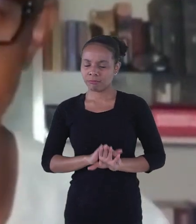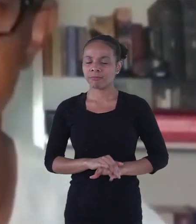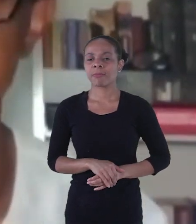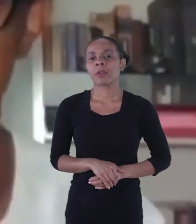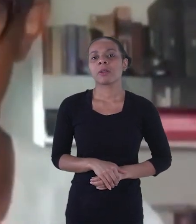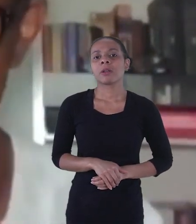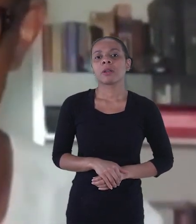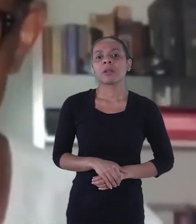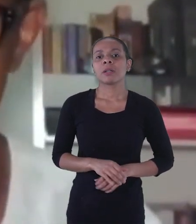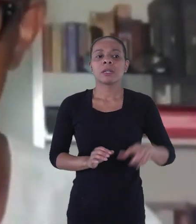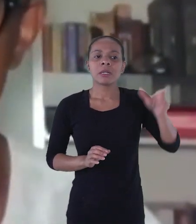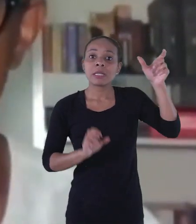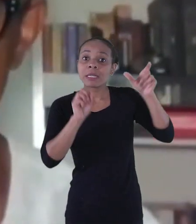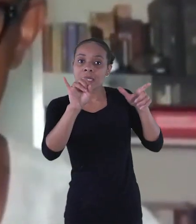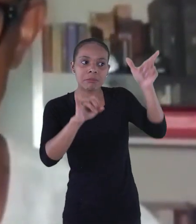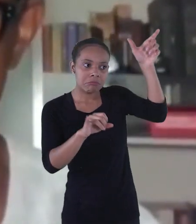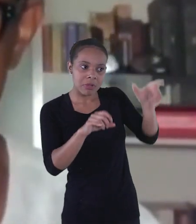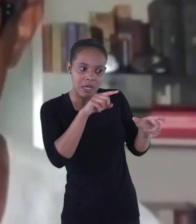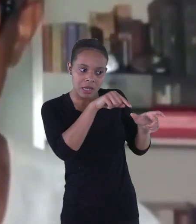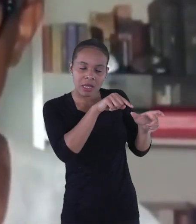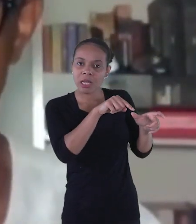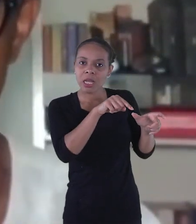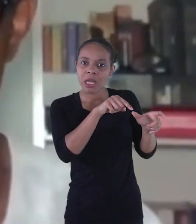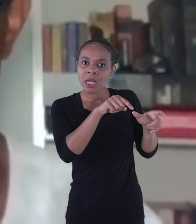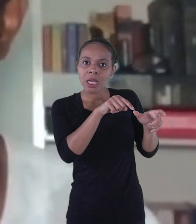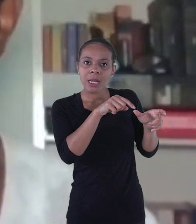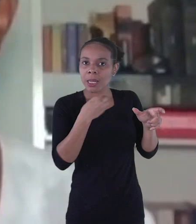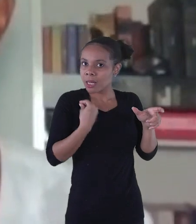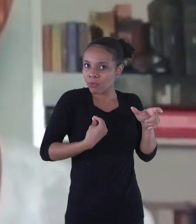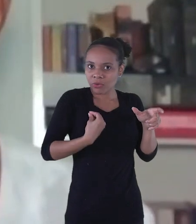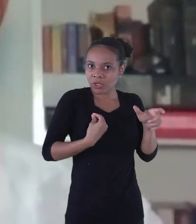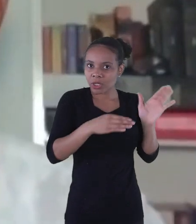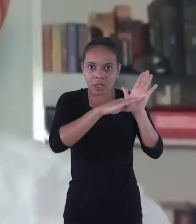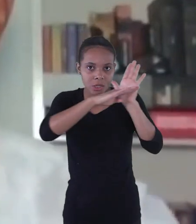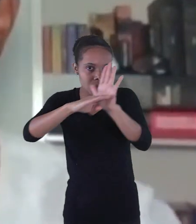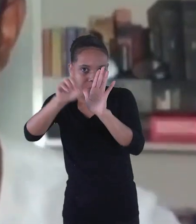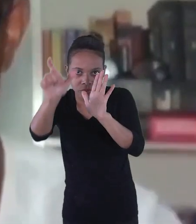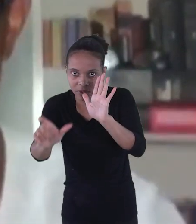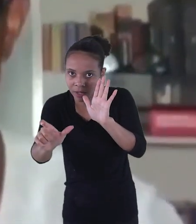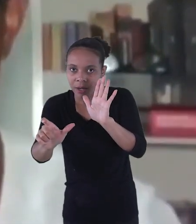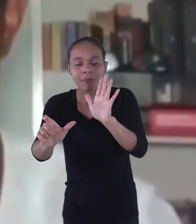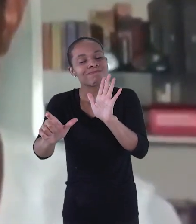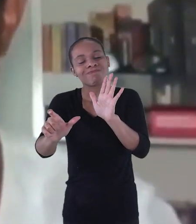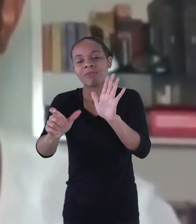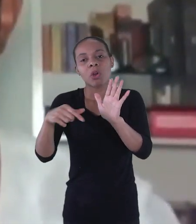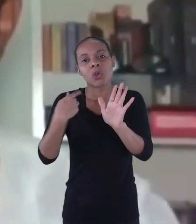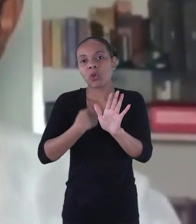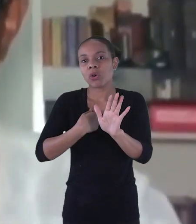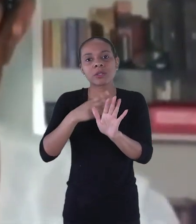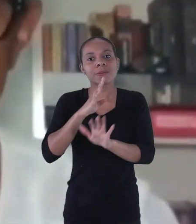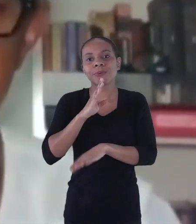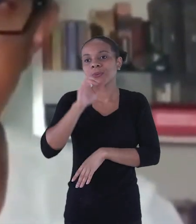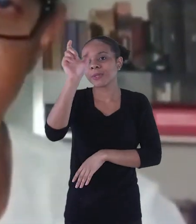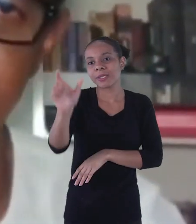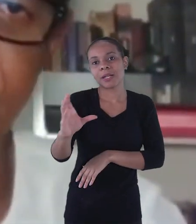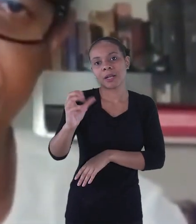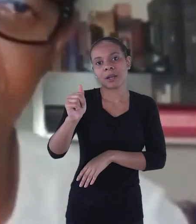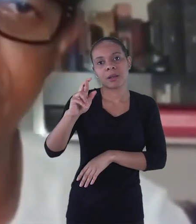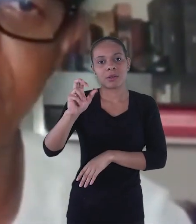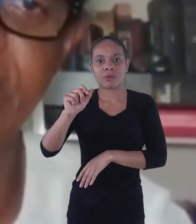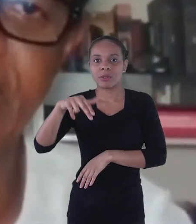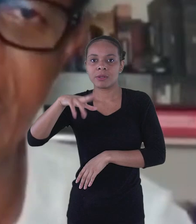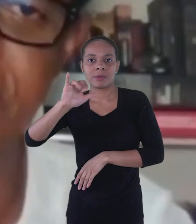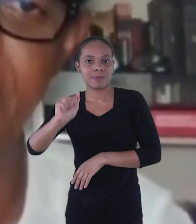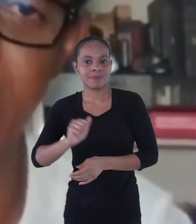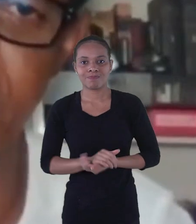talvez nós não conhecêssemos a Carolina. Tá? Eu tenho essa perspectiva. Sem ele,